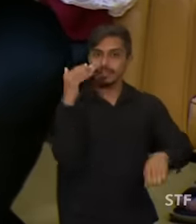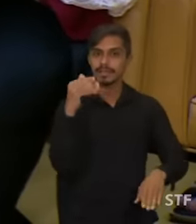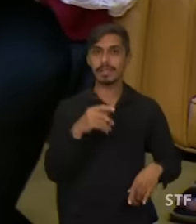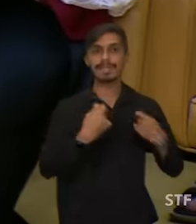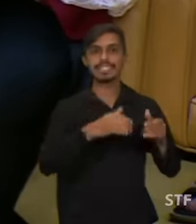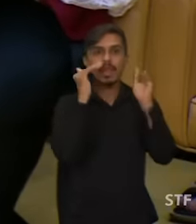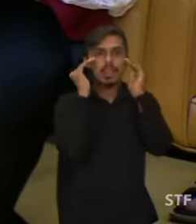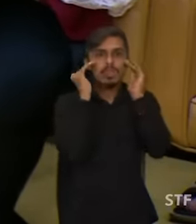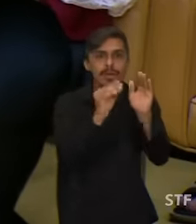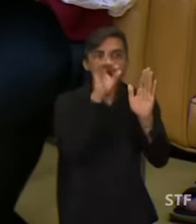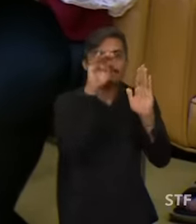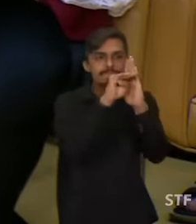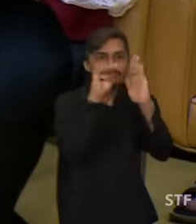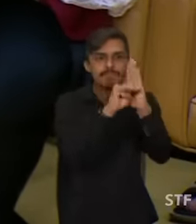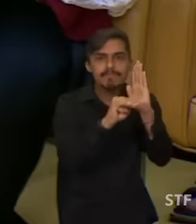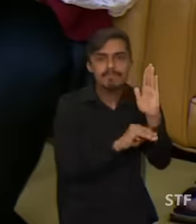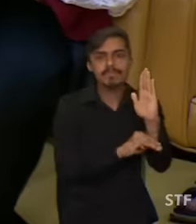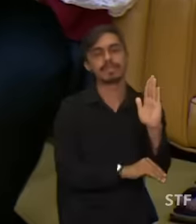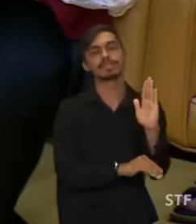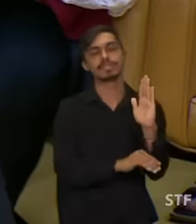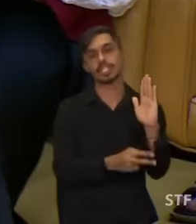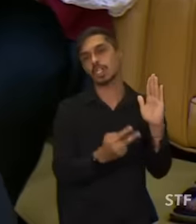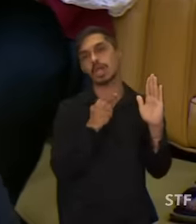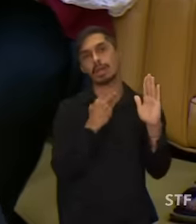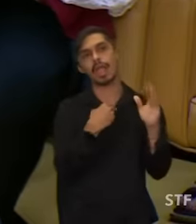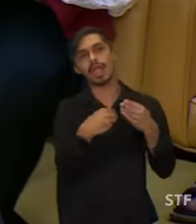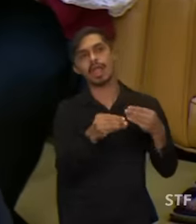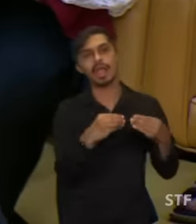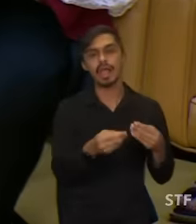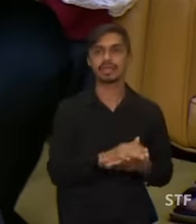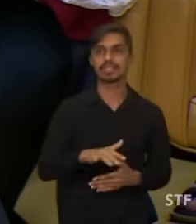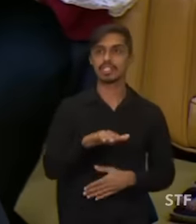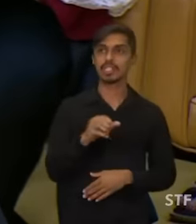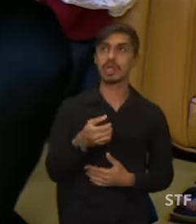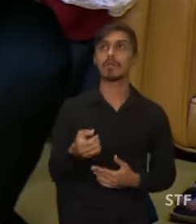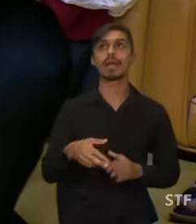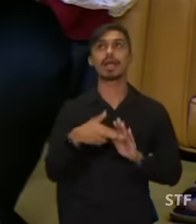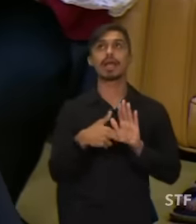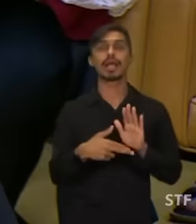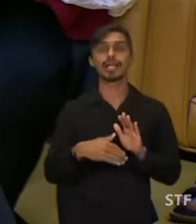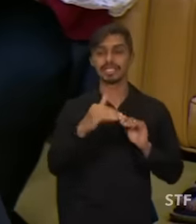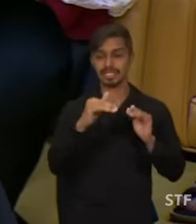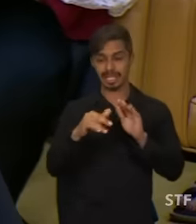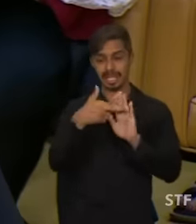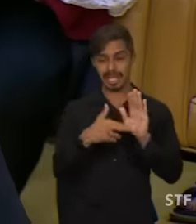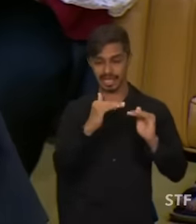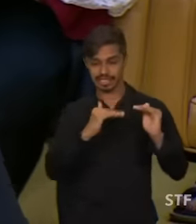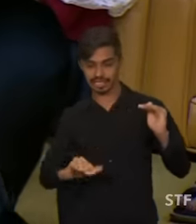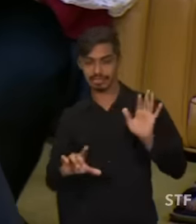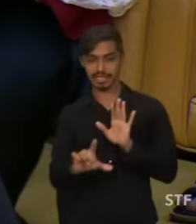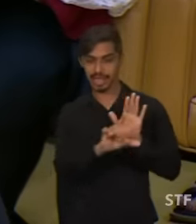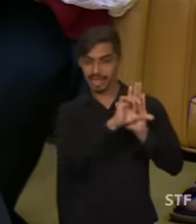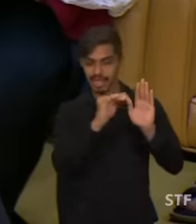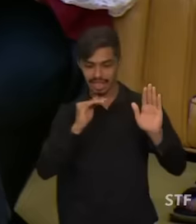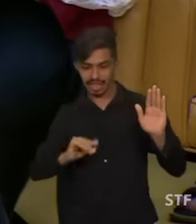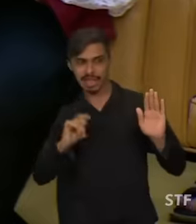legalidade, ou seja, onde não deveria haver uma situação em que uma norma infralegal conseguisse, de alguma maneira, inovar na